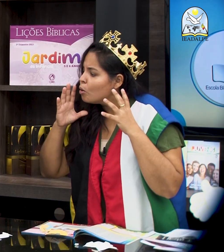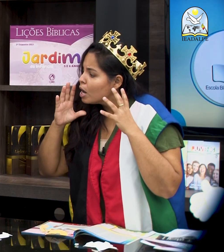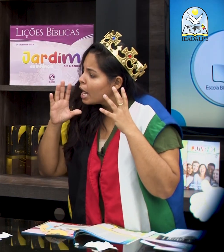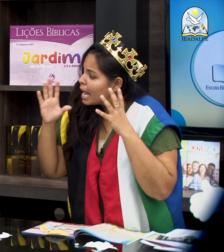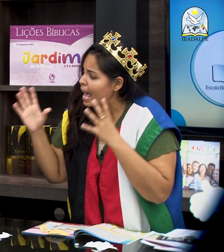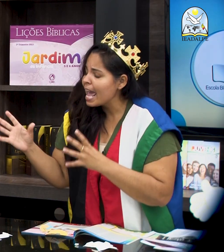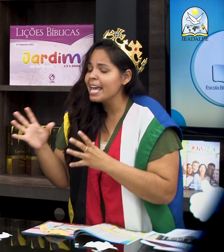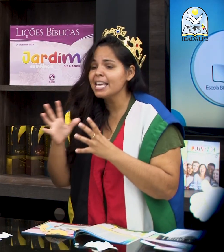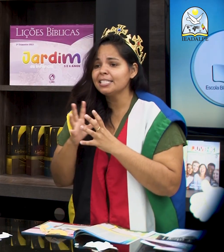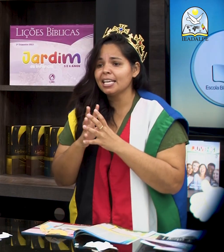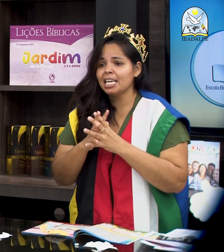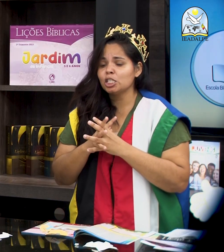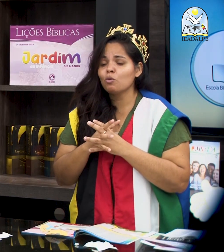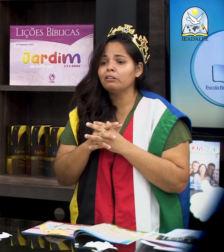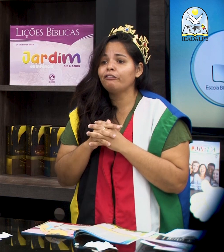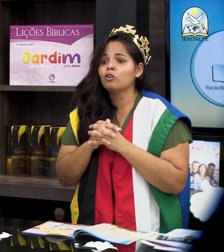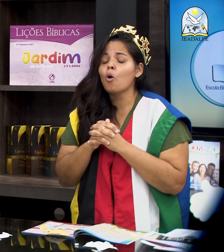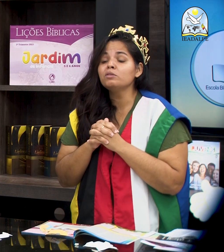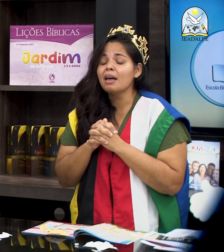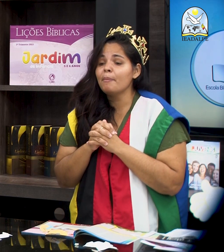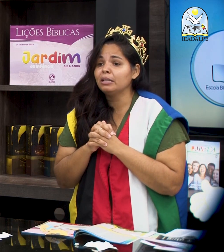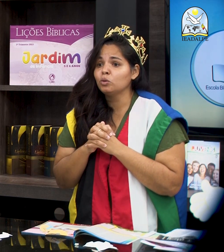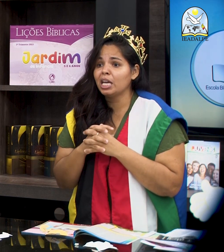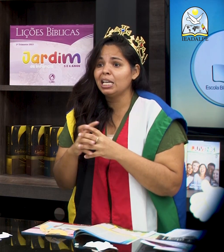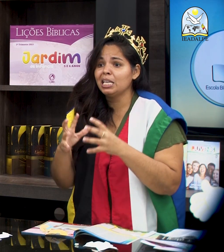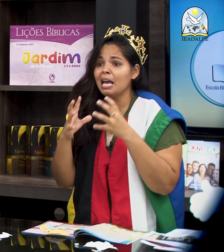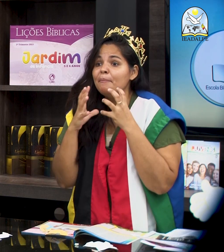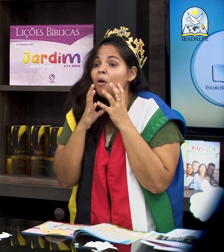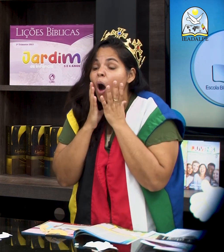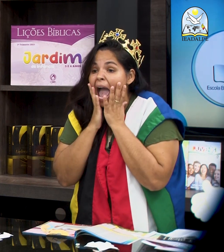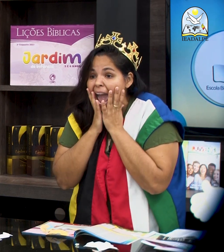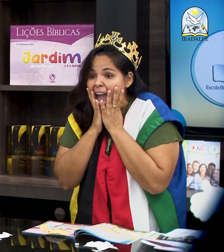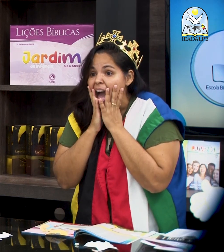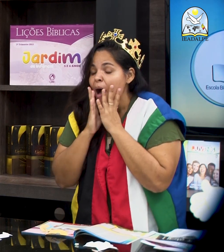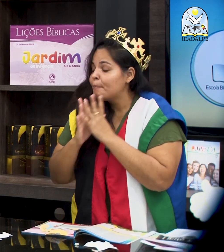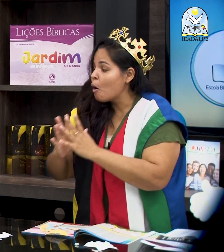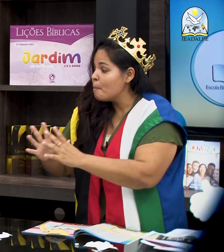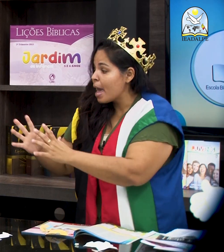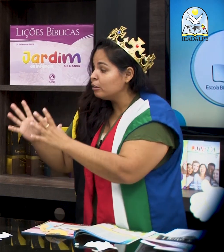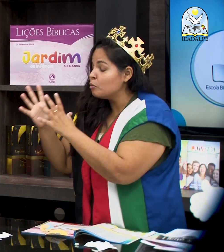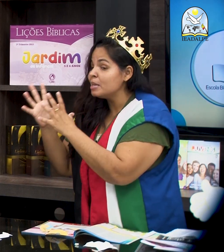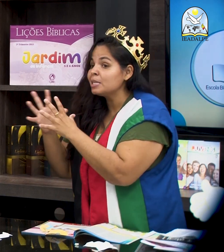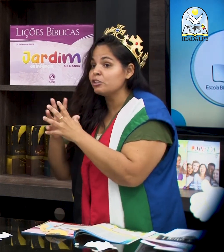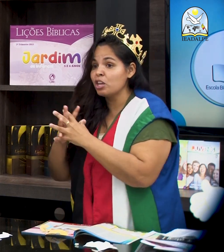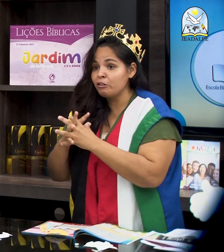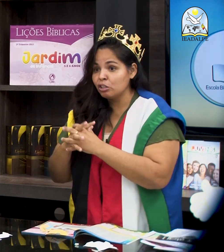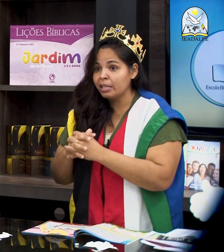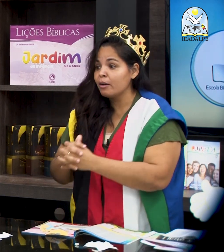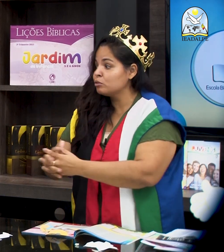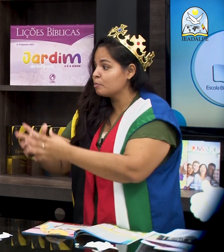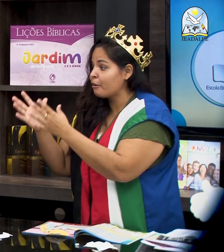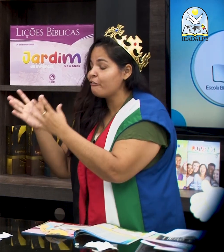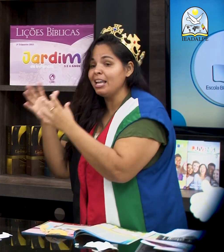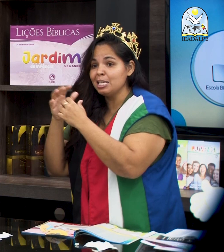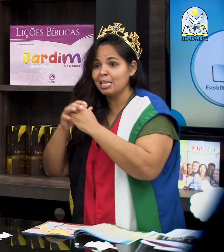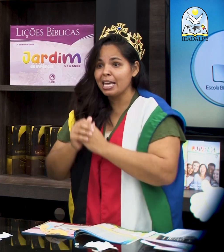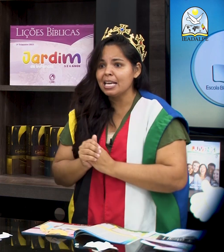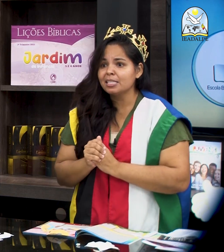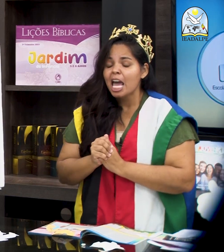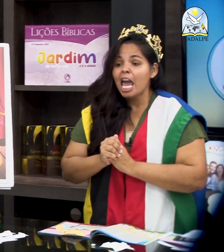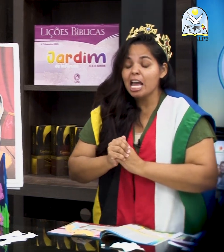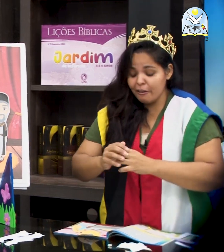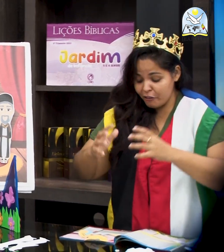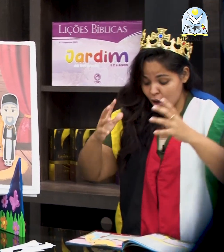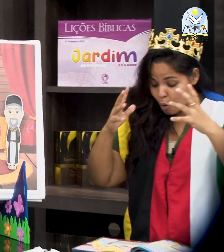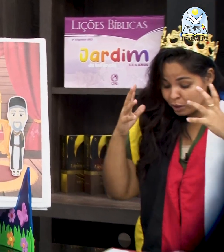O rei Ezequias, quando ficou sabendo que ele iria morrer por meio do mensageiro de Deus, o profeta